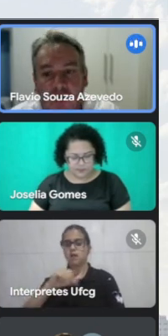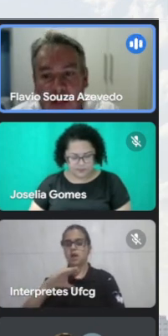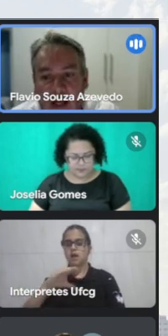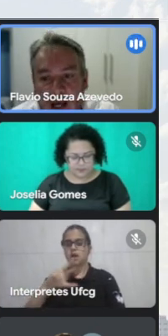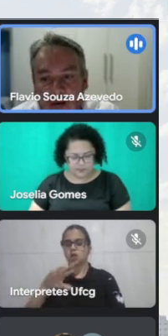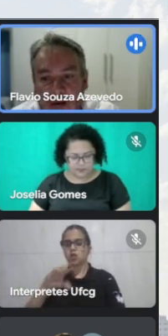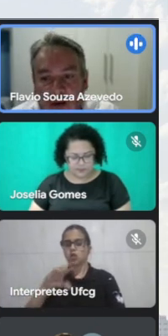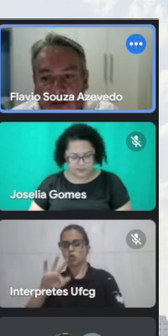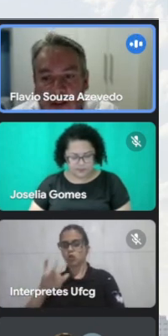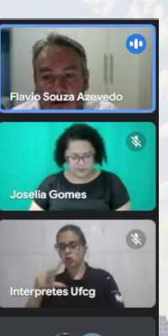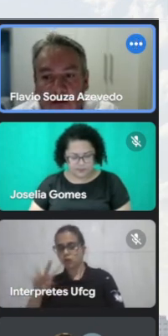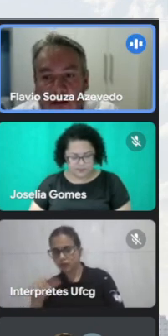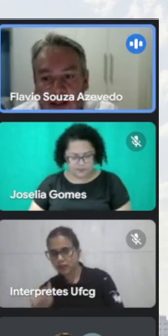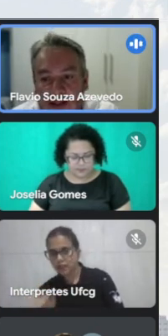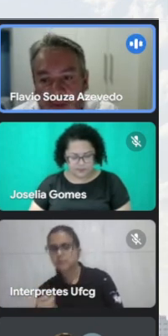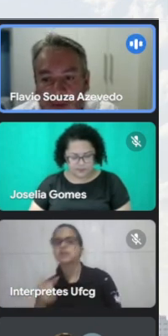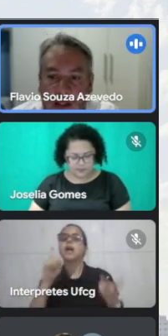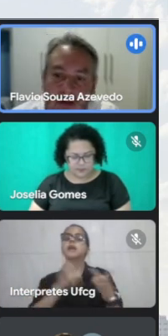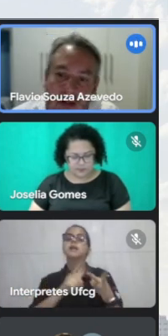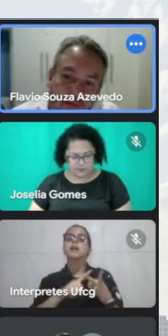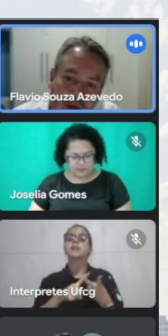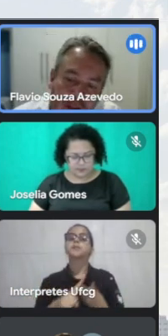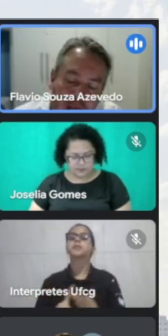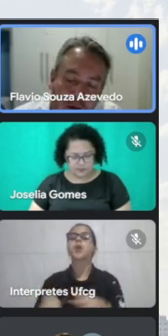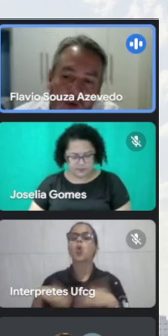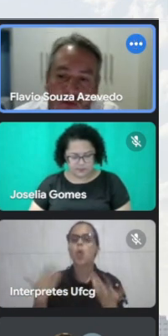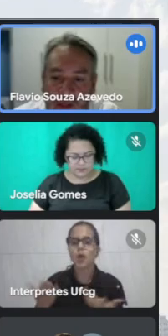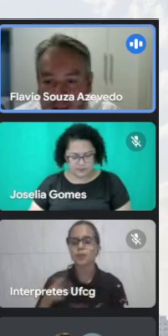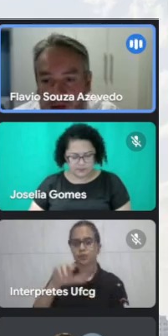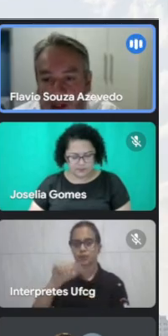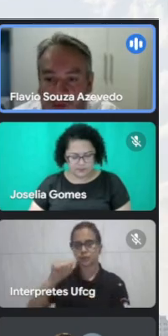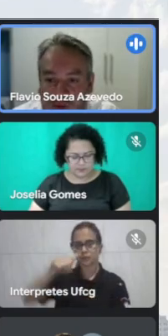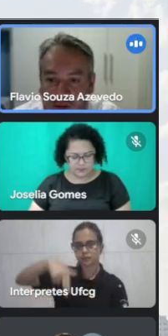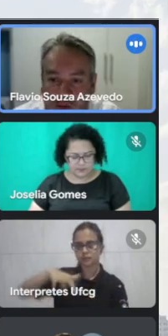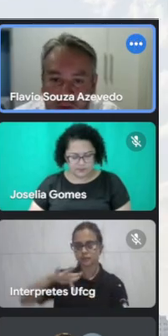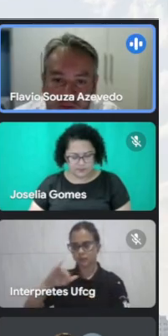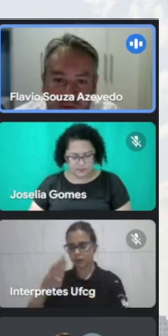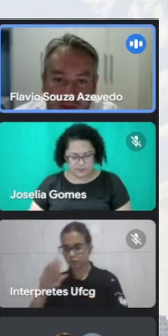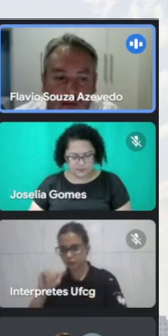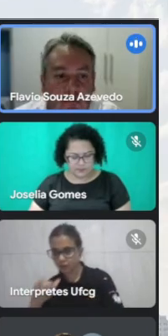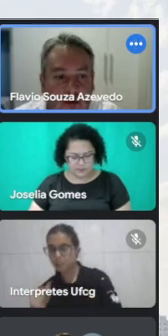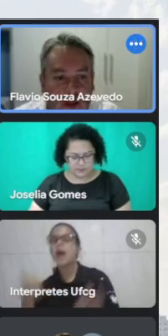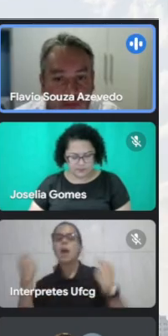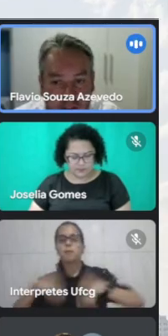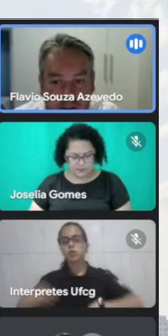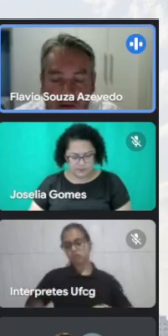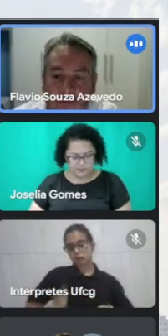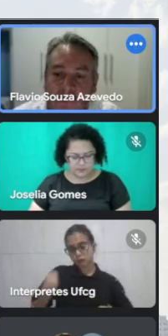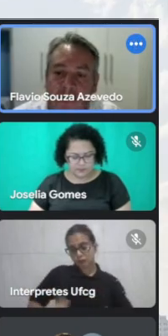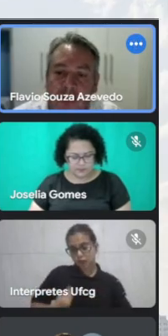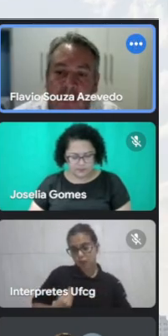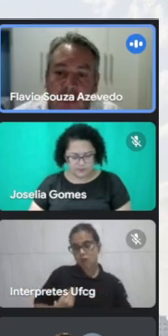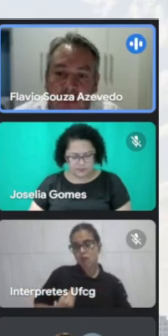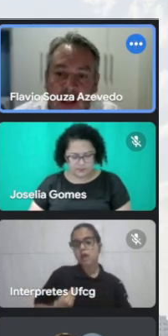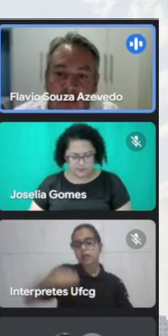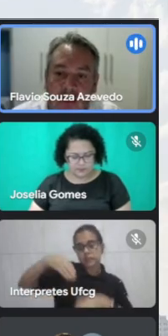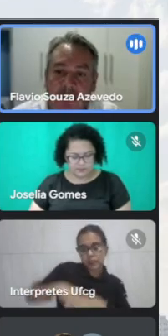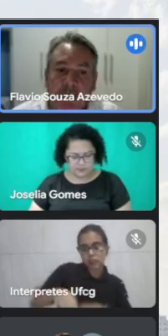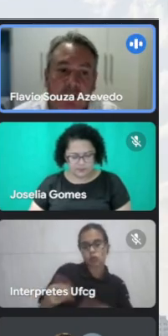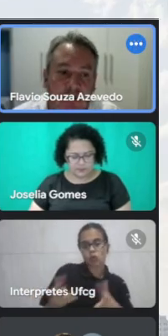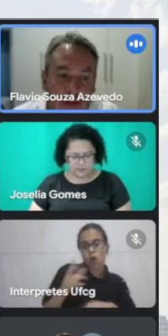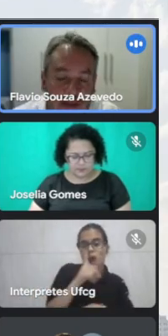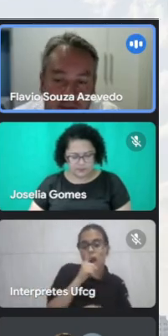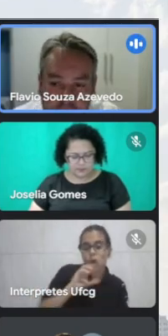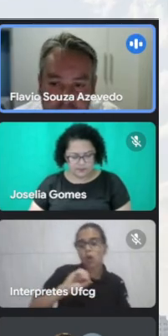como fora da água, né? Então, ela tem essa propriedade tanto fora da água como dentro, ela consegue sobreviver, então ela é bem adaptada,